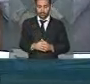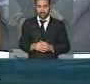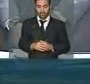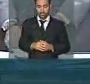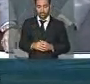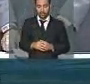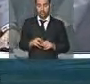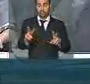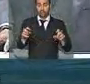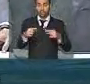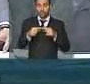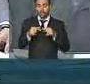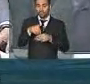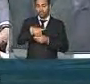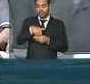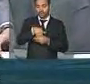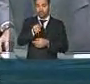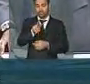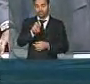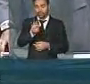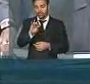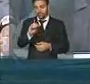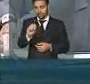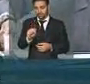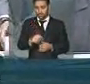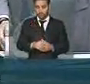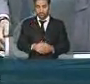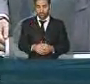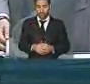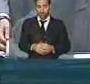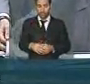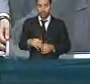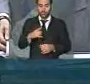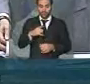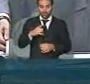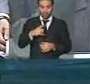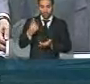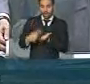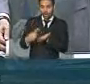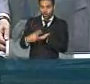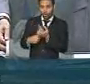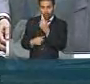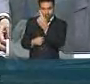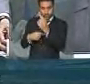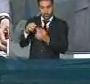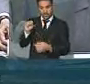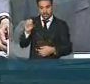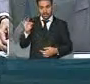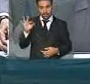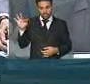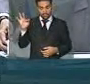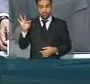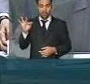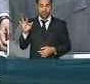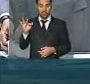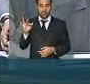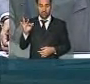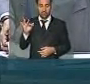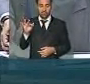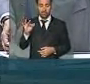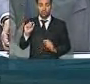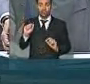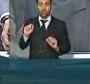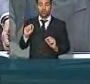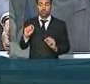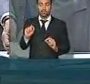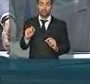referente à votação dos vetos e há um acórdão do Supremo que diz que é o caso de